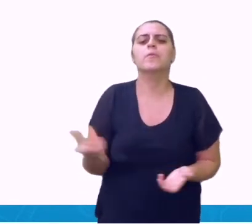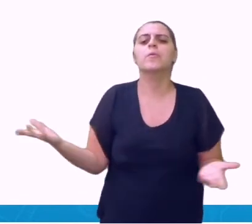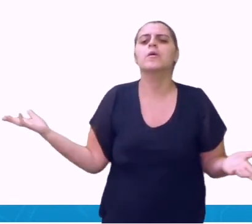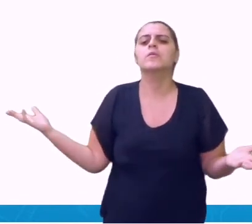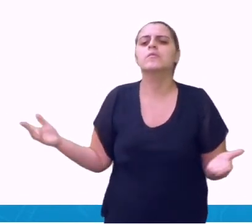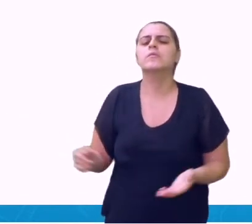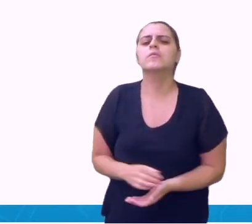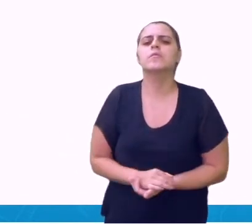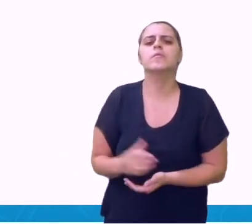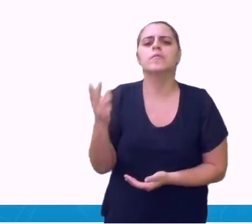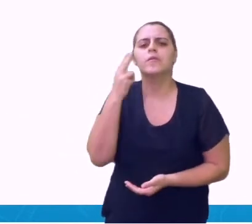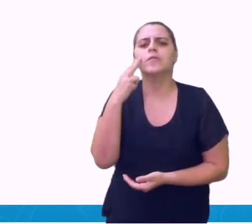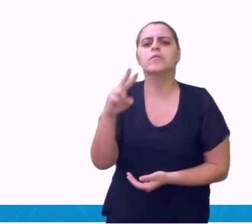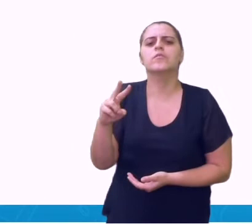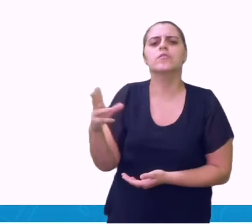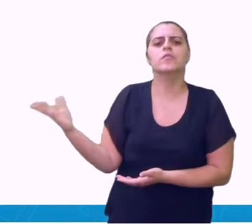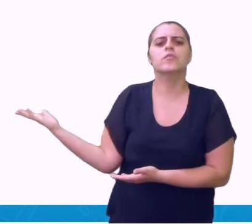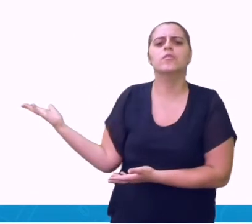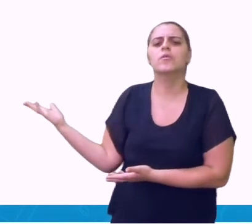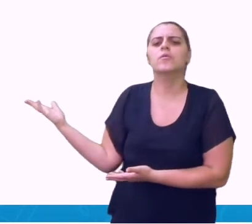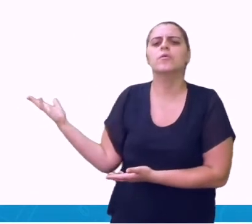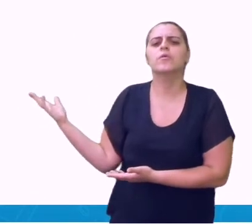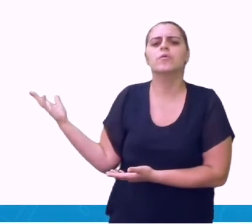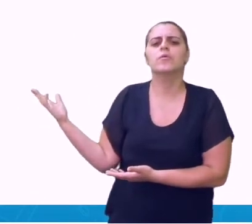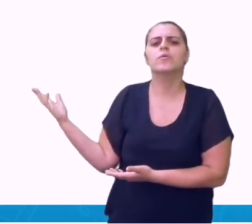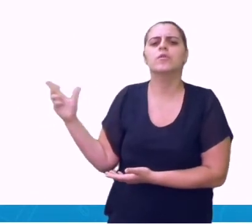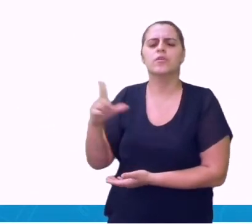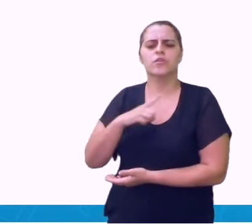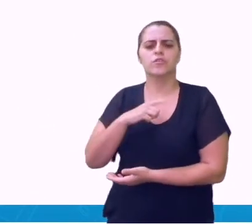ele? Vamos lá? Ele tinha quantas bolinhas?